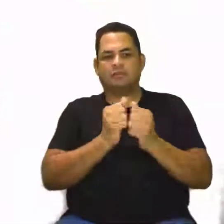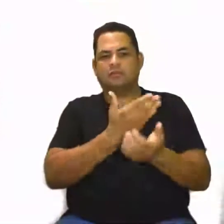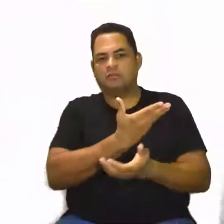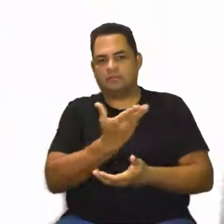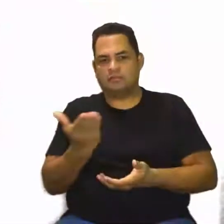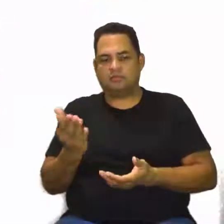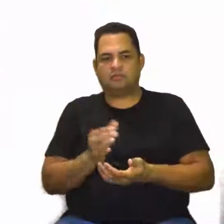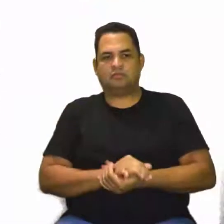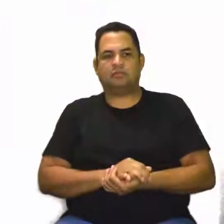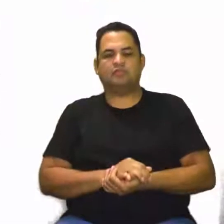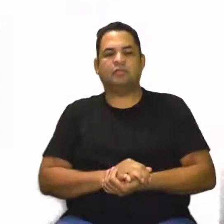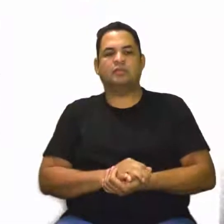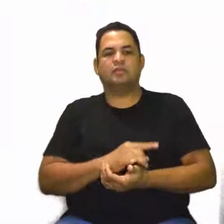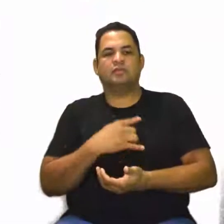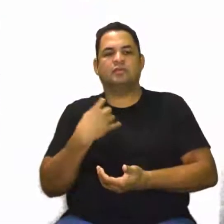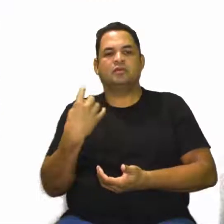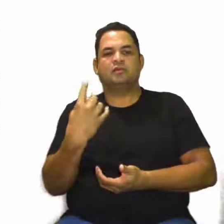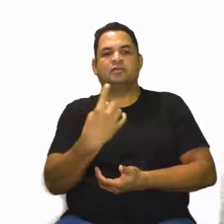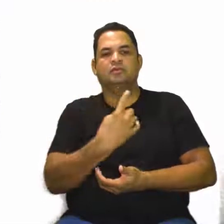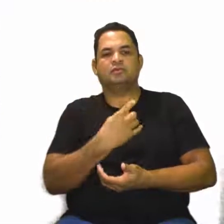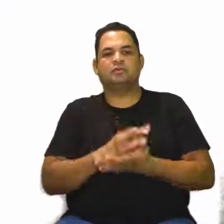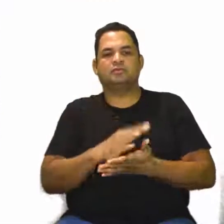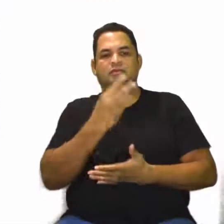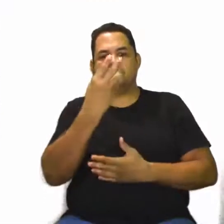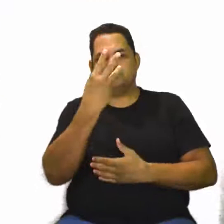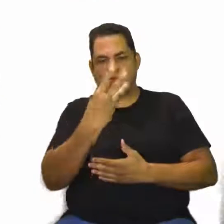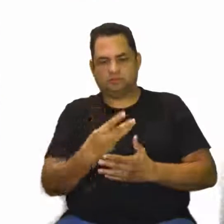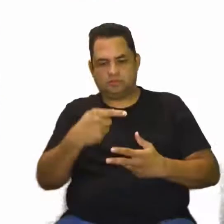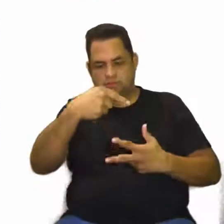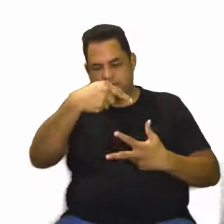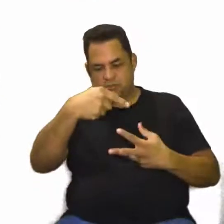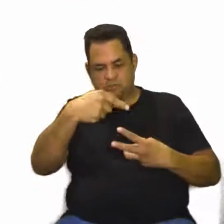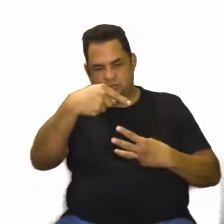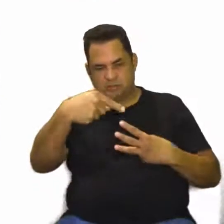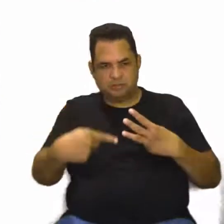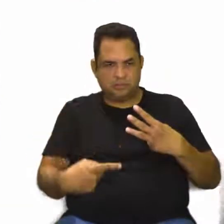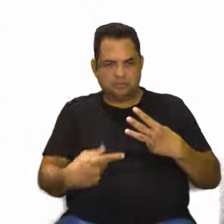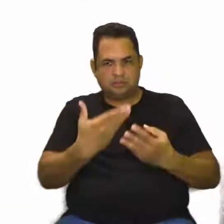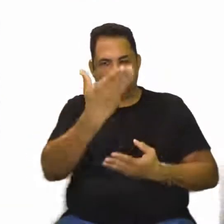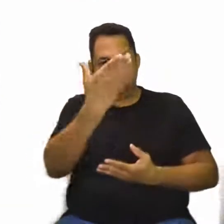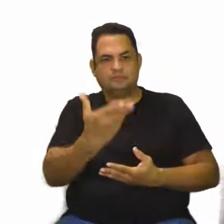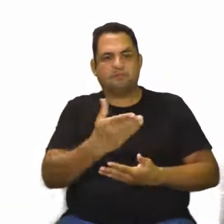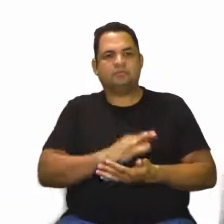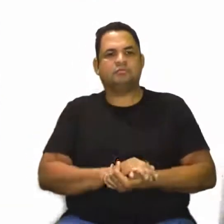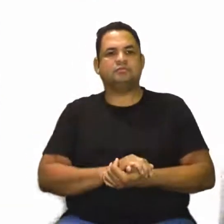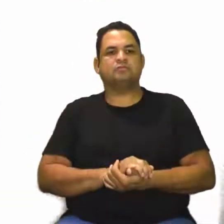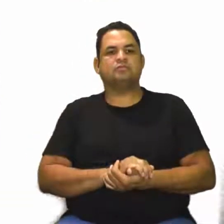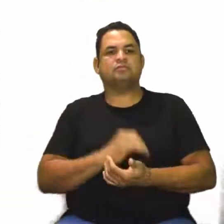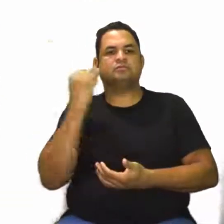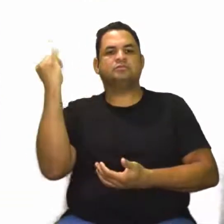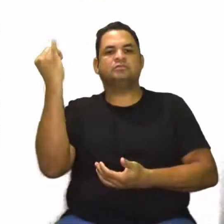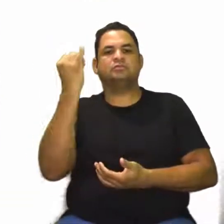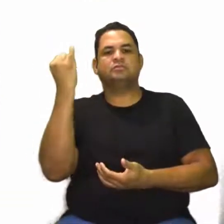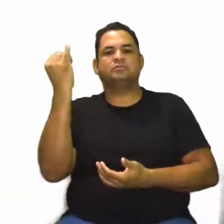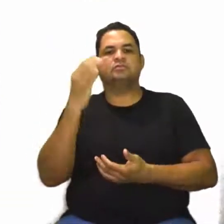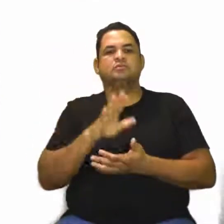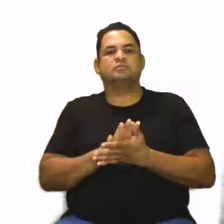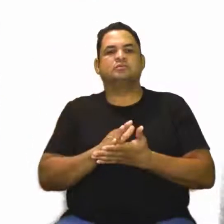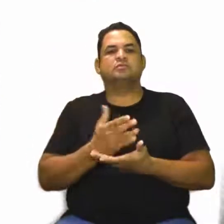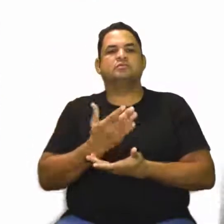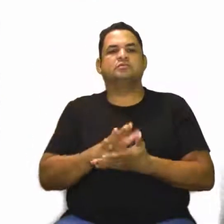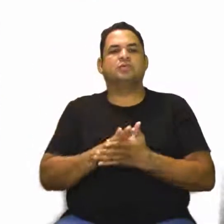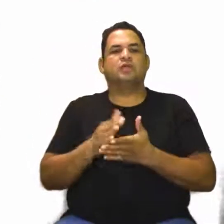comigo. Então nós falamos aí dessas 3 dimensões que eu já situei para vocês e da importância, né, da